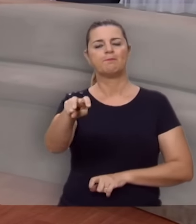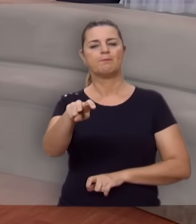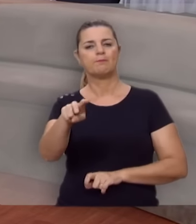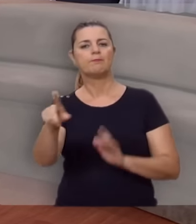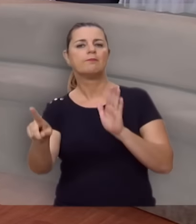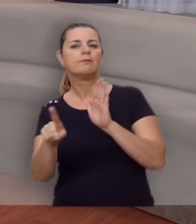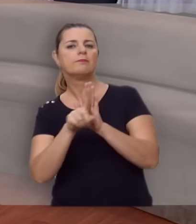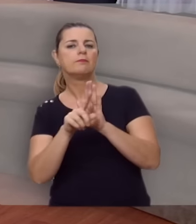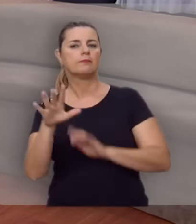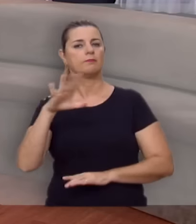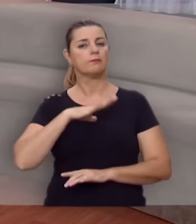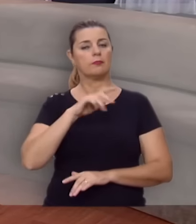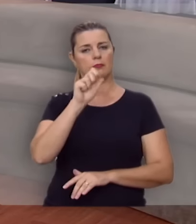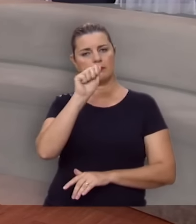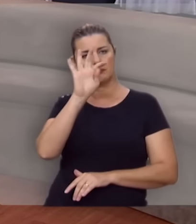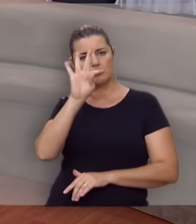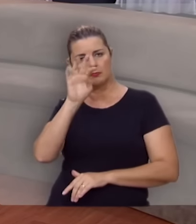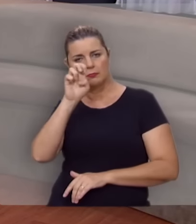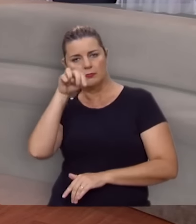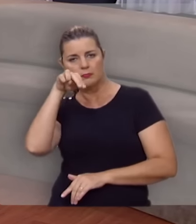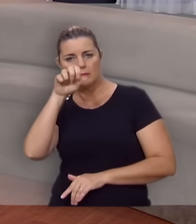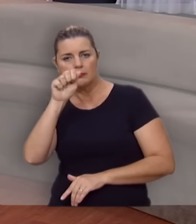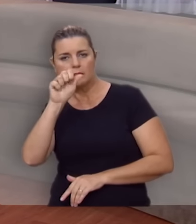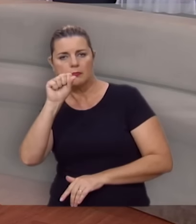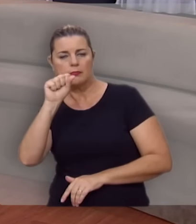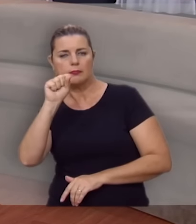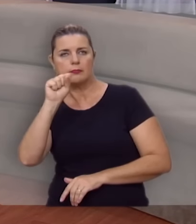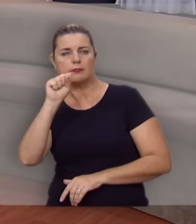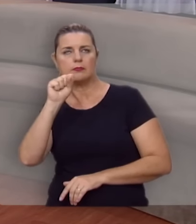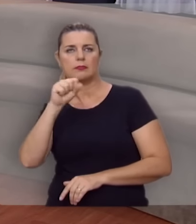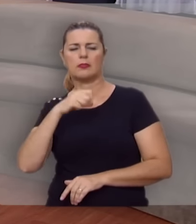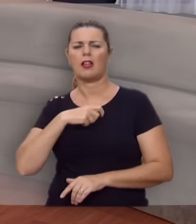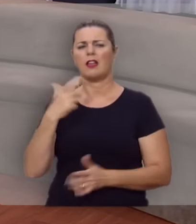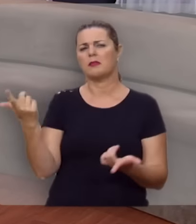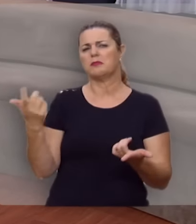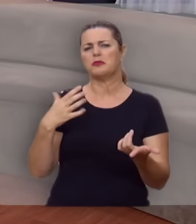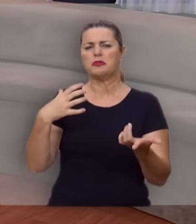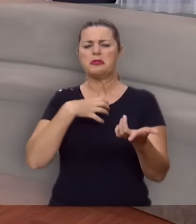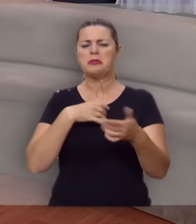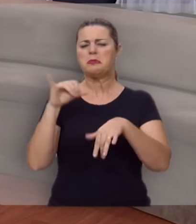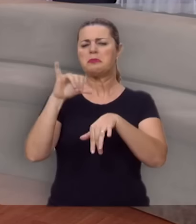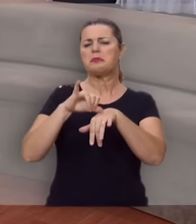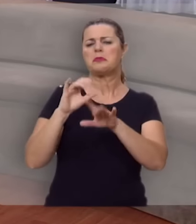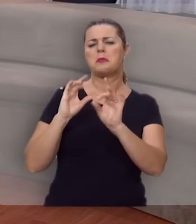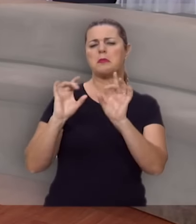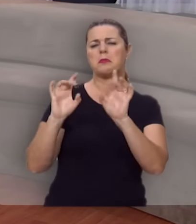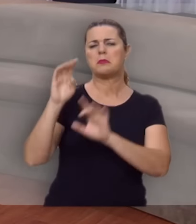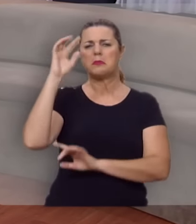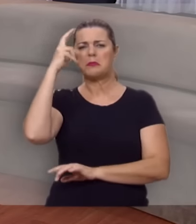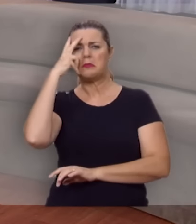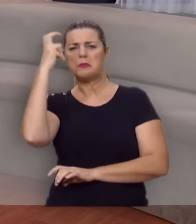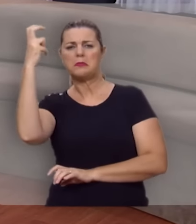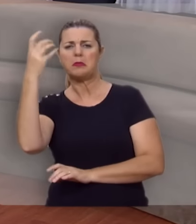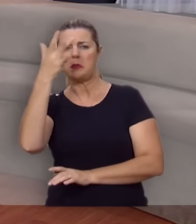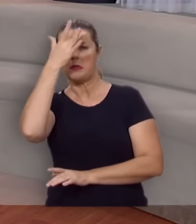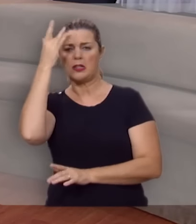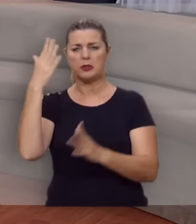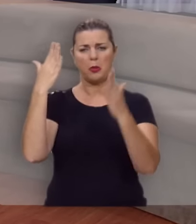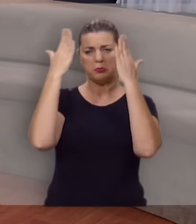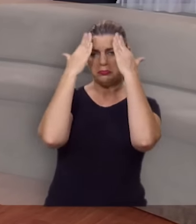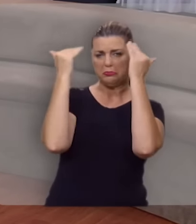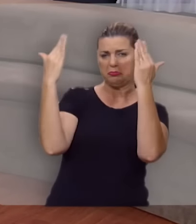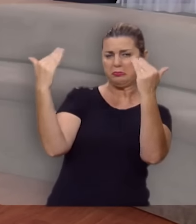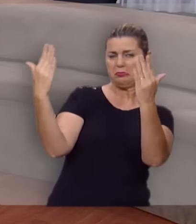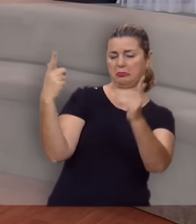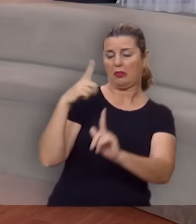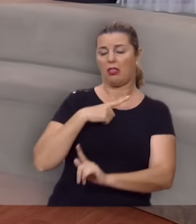passado, chega a Atenas, a capital intelectual do mundo, a cidade dos grandes luminares